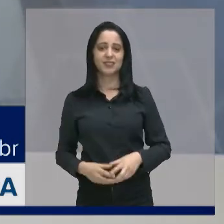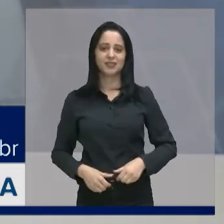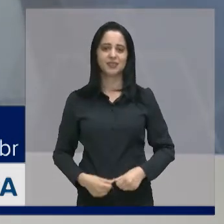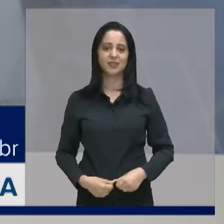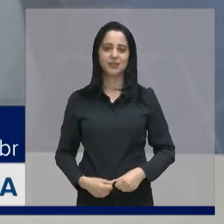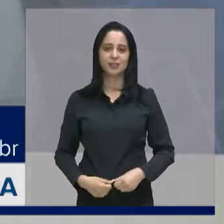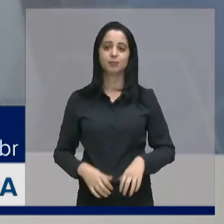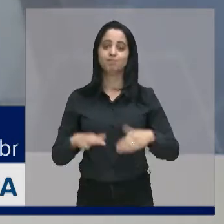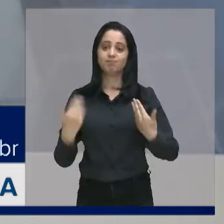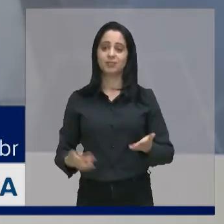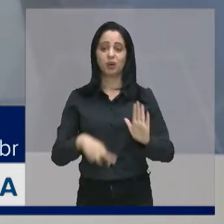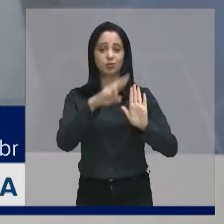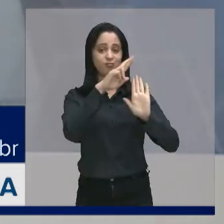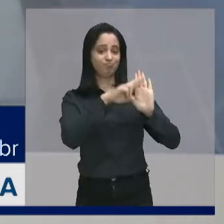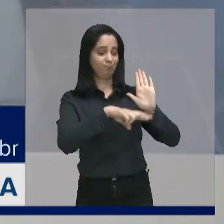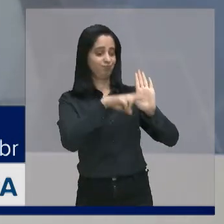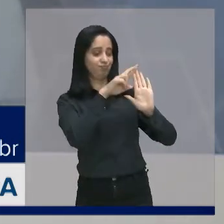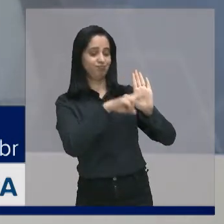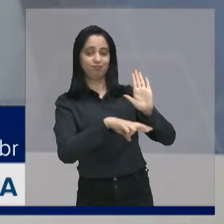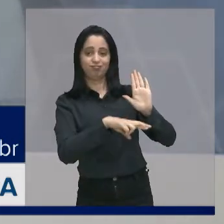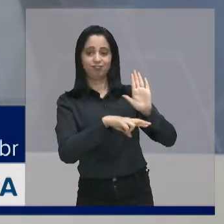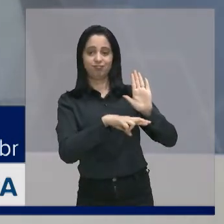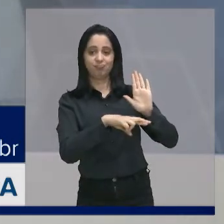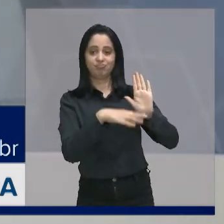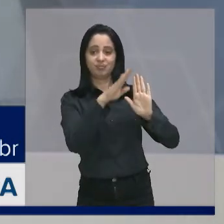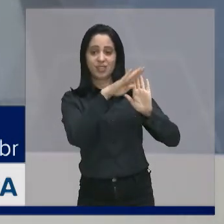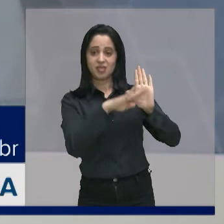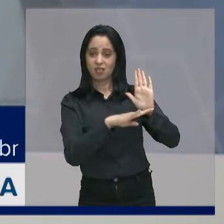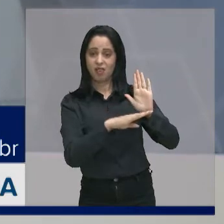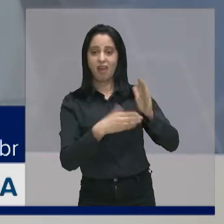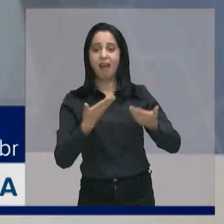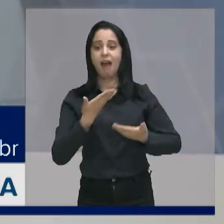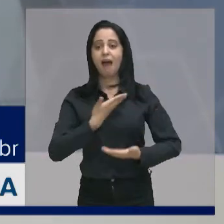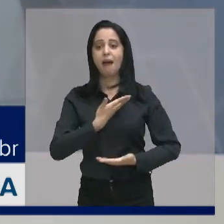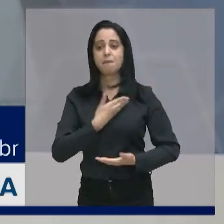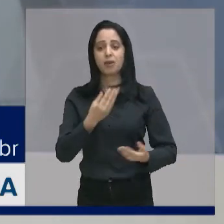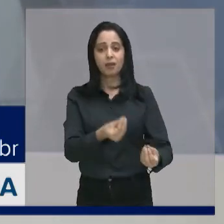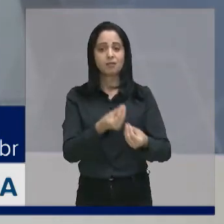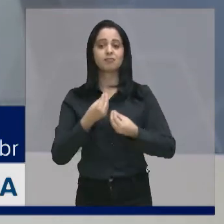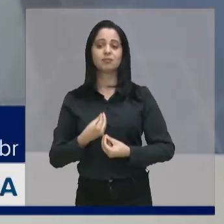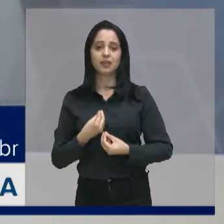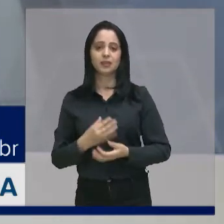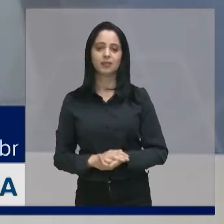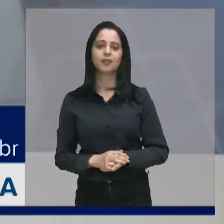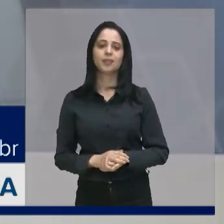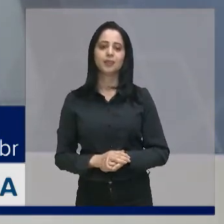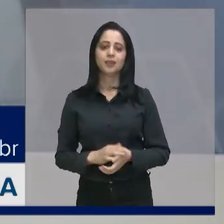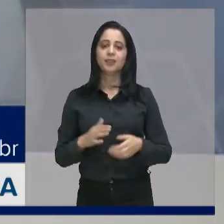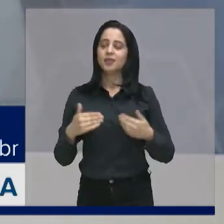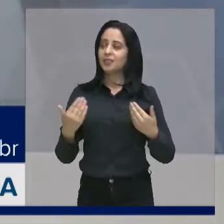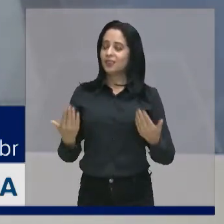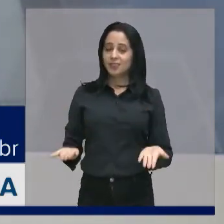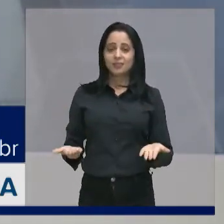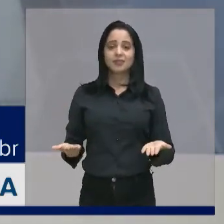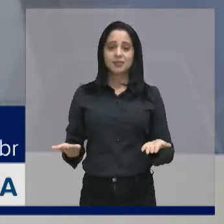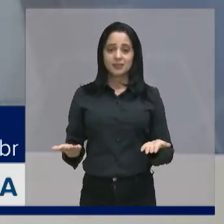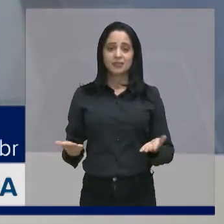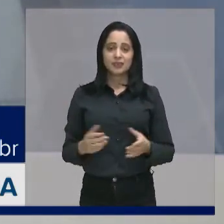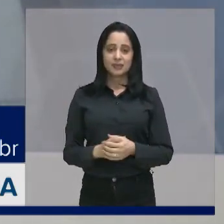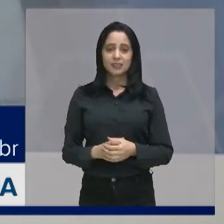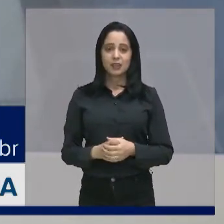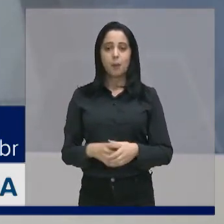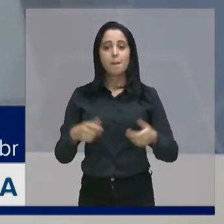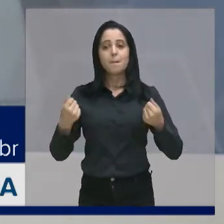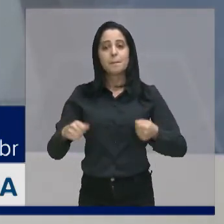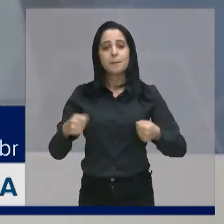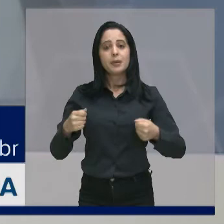esse relato de uma colega. Então, infelizmente, são coisas que poderiam ser evitadas, coisas que poderiam ser